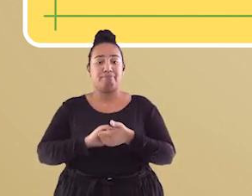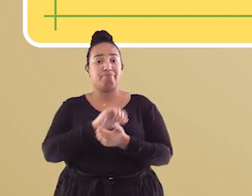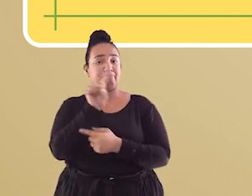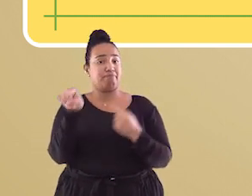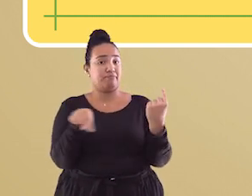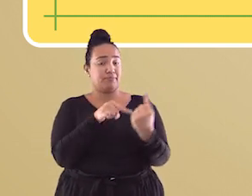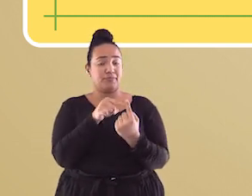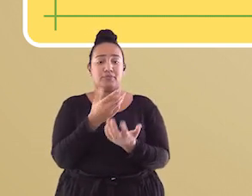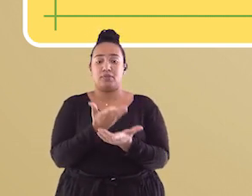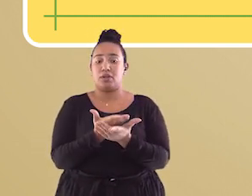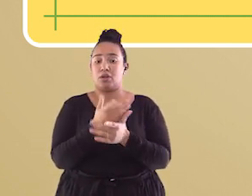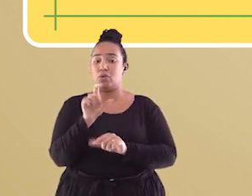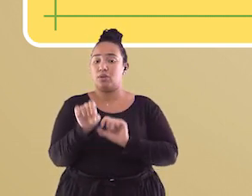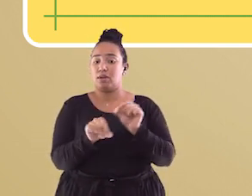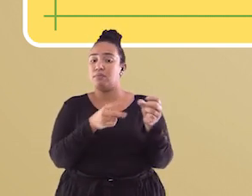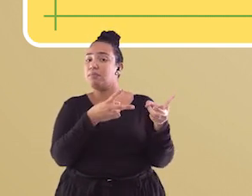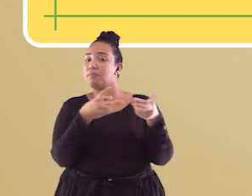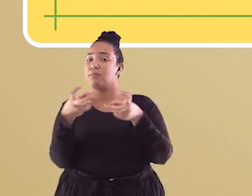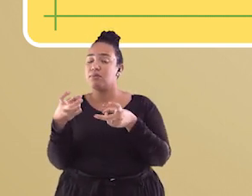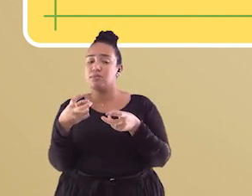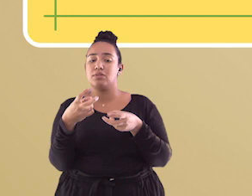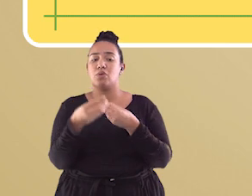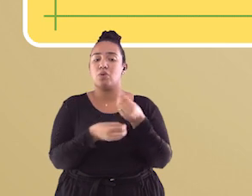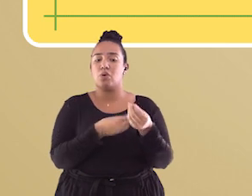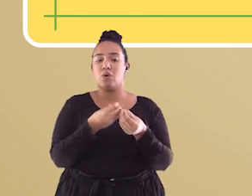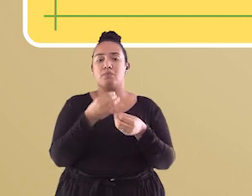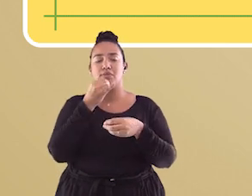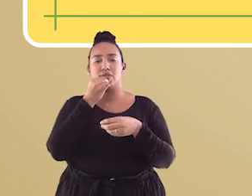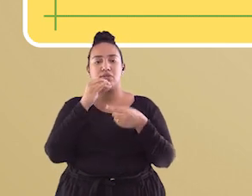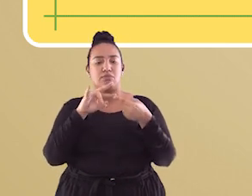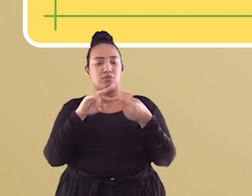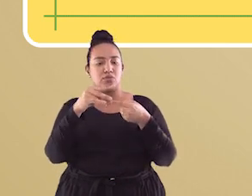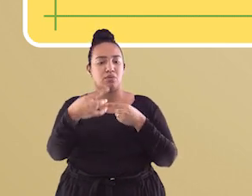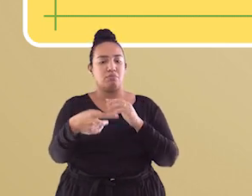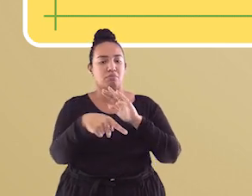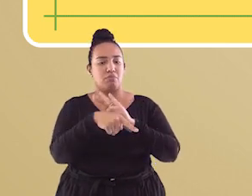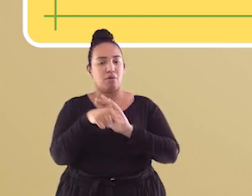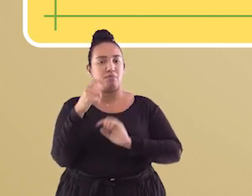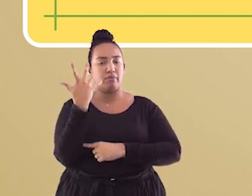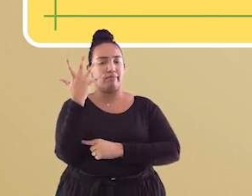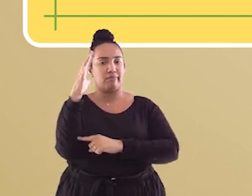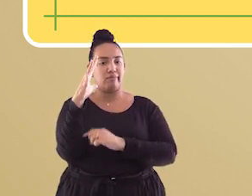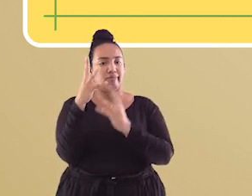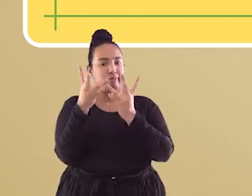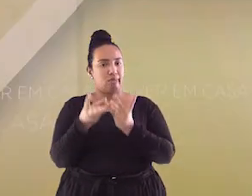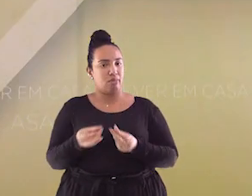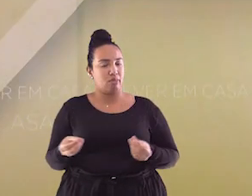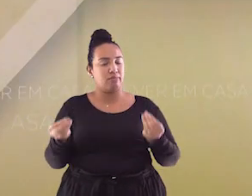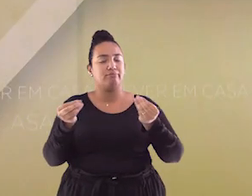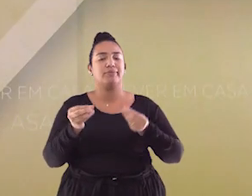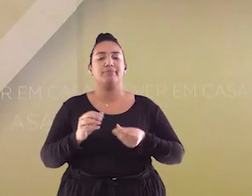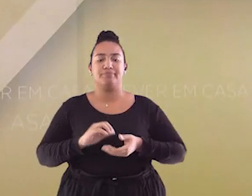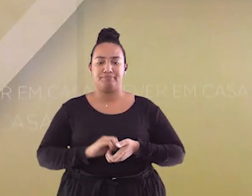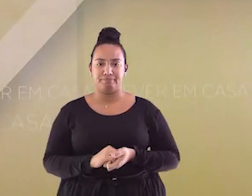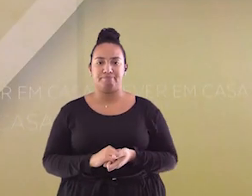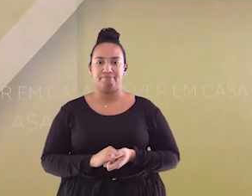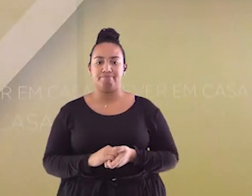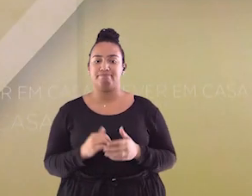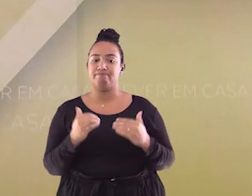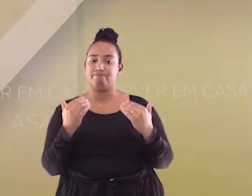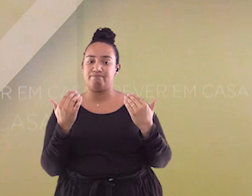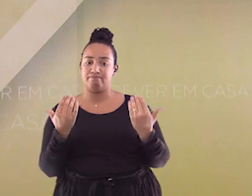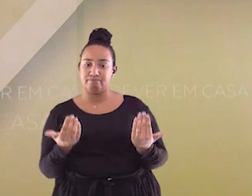específico: compreender algumas causas e os efeitos da degradação sobre o meio ambiente. Bom,